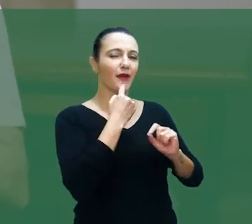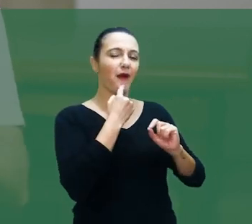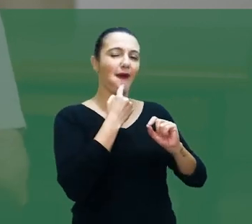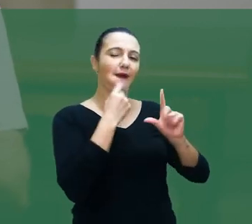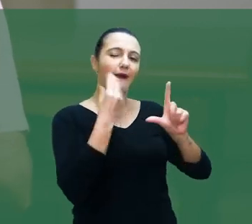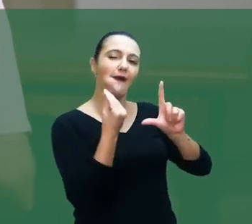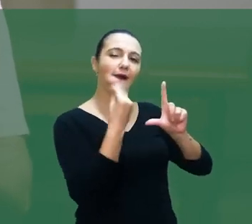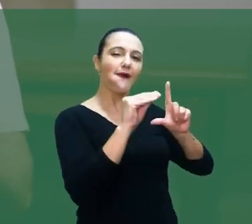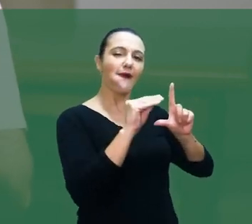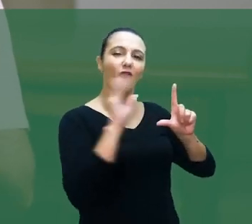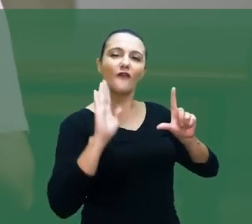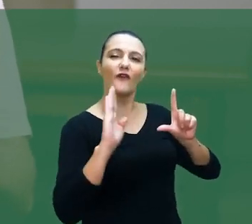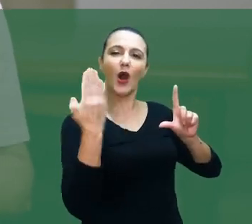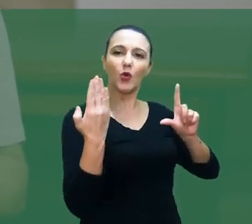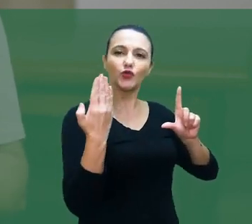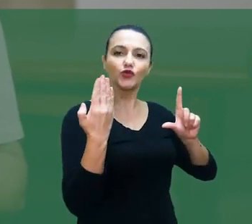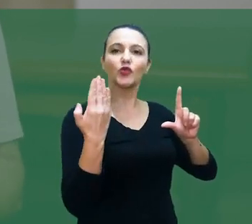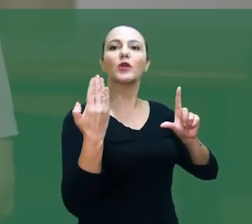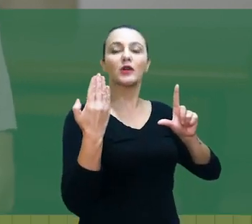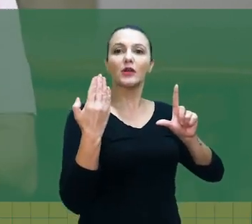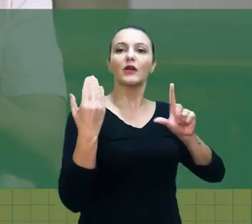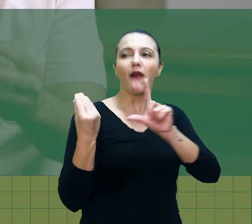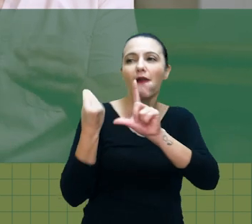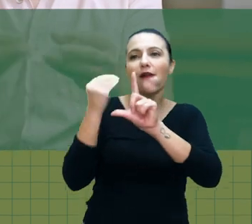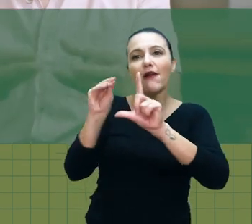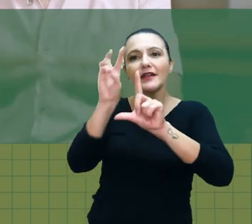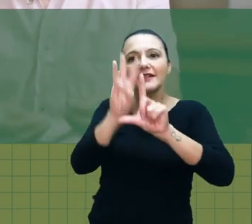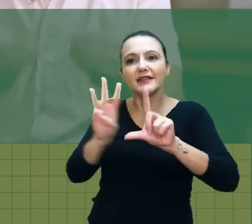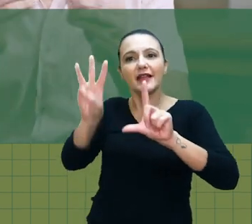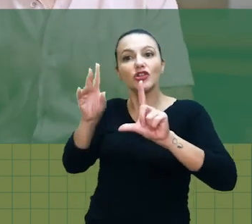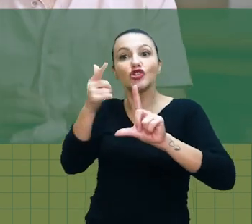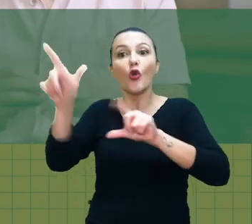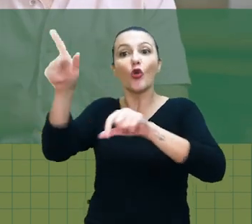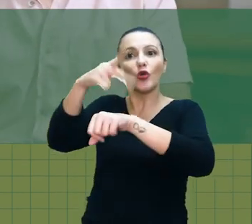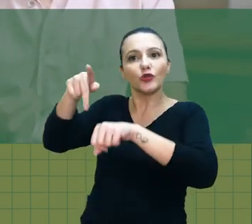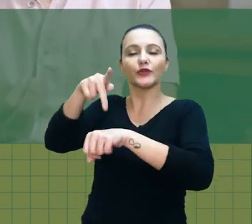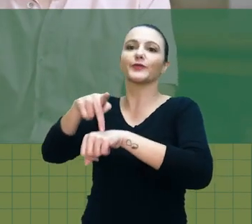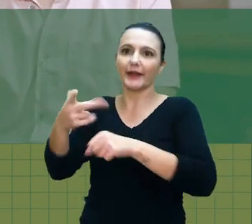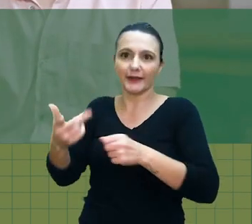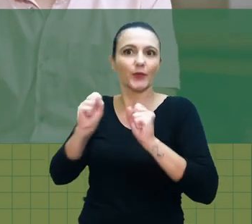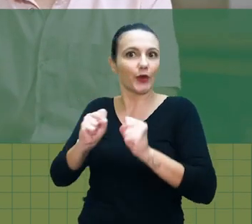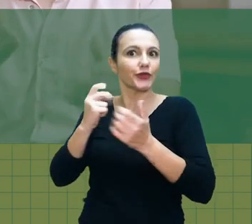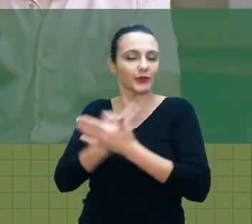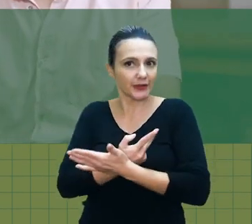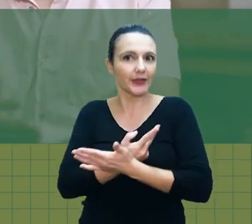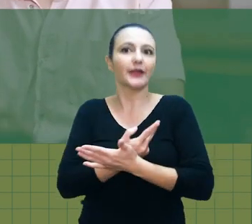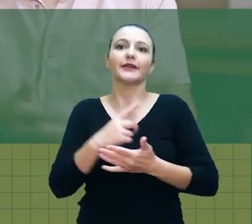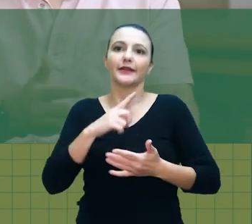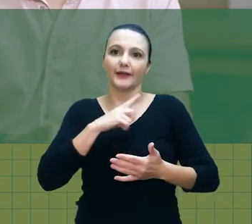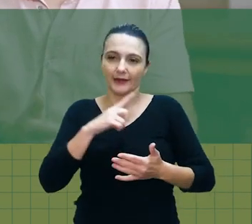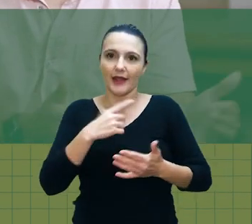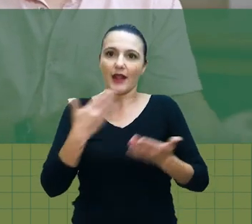né, colocando sites em outros países, os elementos que nós temos hoje para combater, por exemplo,